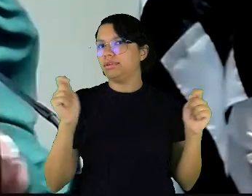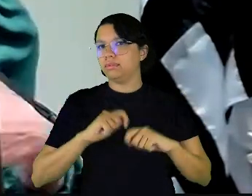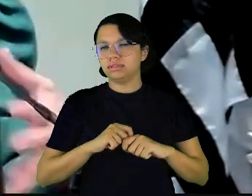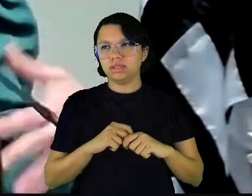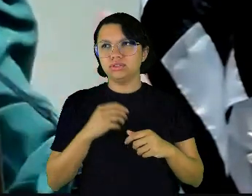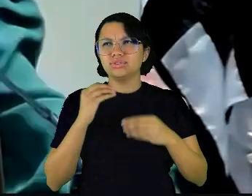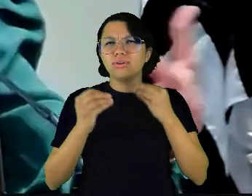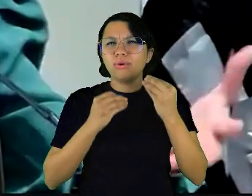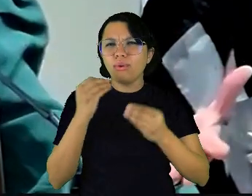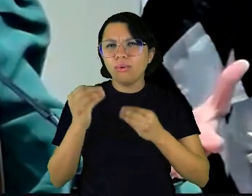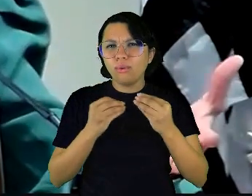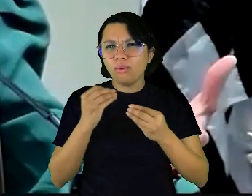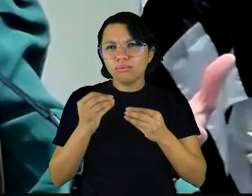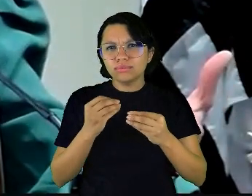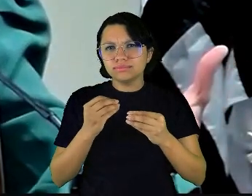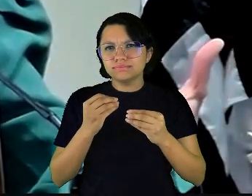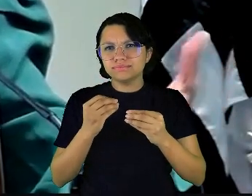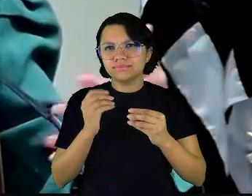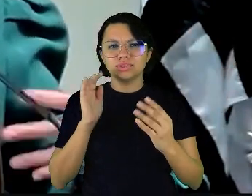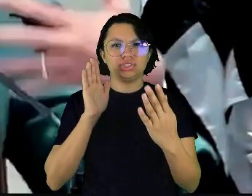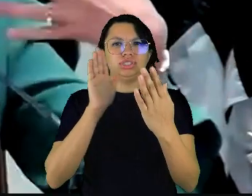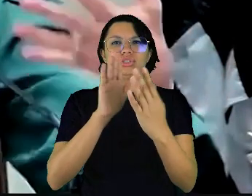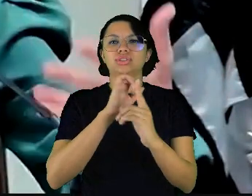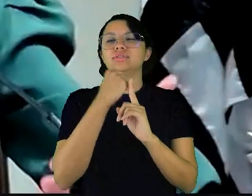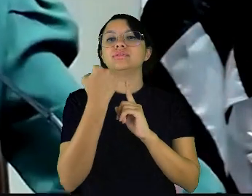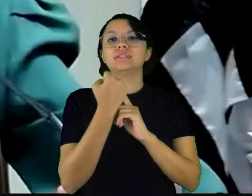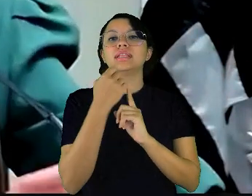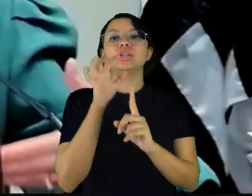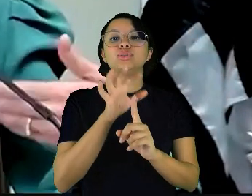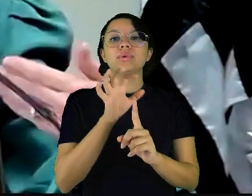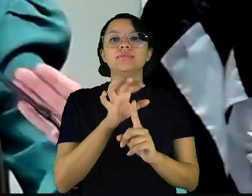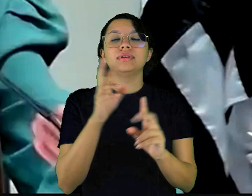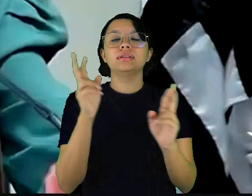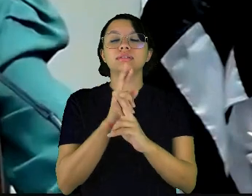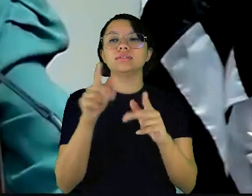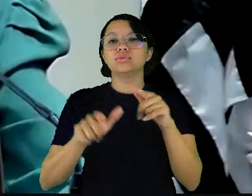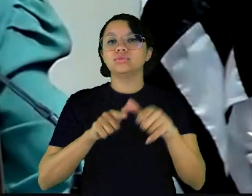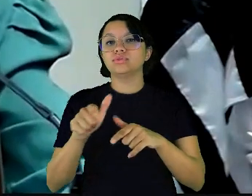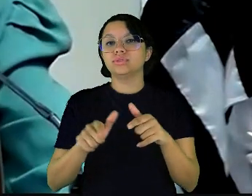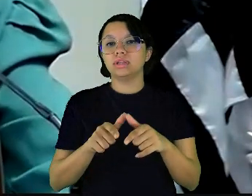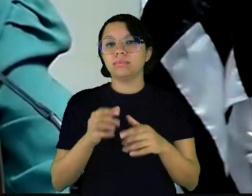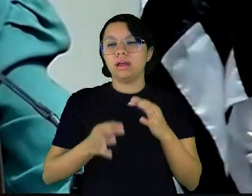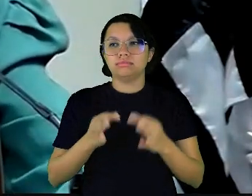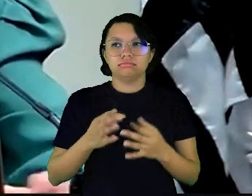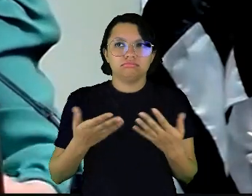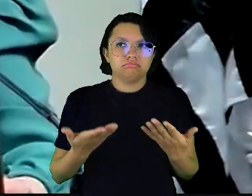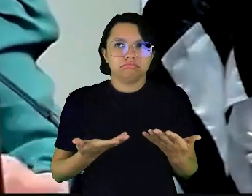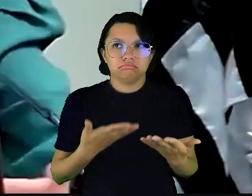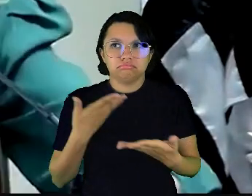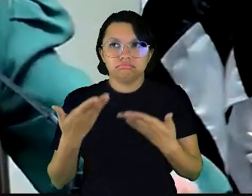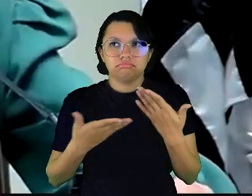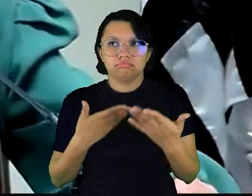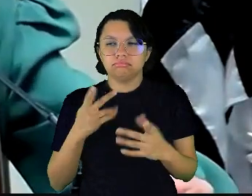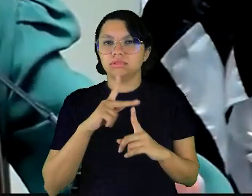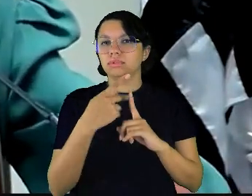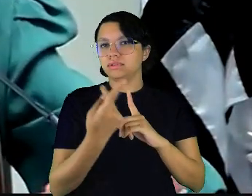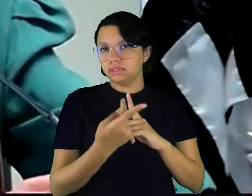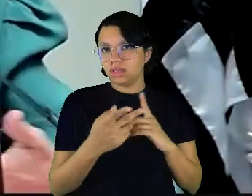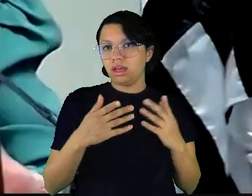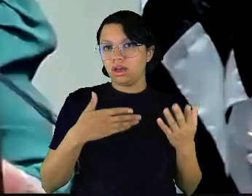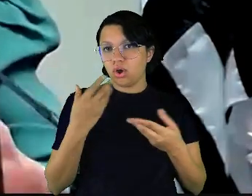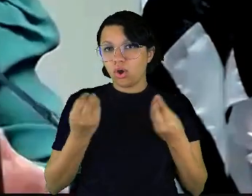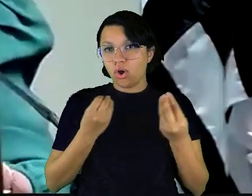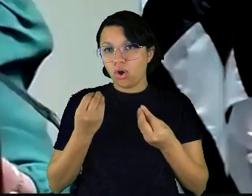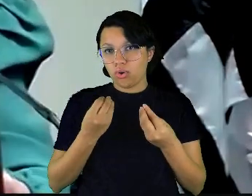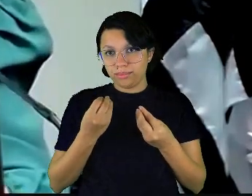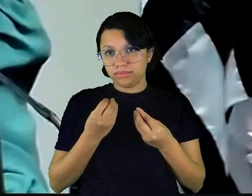como é que fica isso perante a sociedade e os efeitos perante a justiça do trabalho e a justiça previdenciária? Quer dizer, mais uma vez, a gente tem